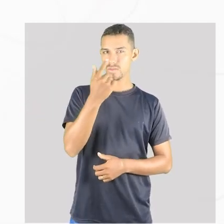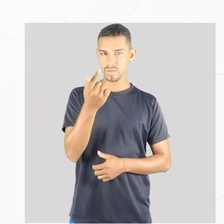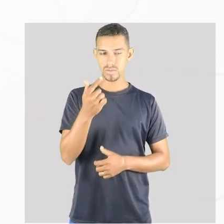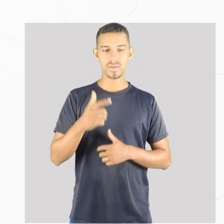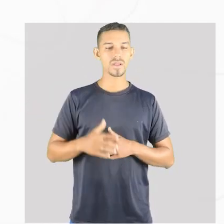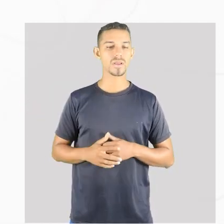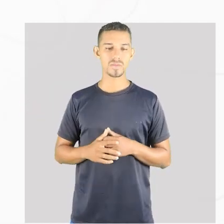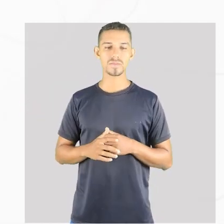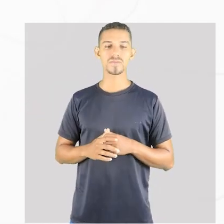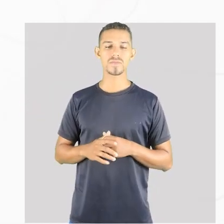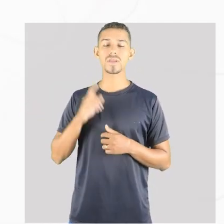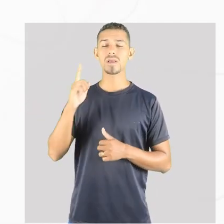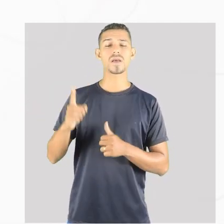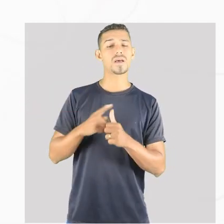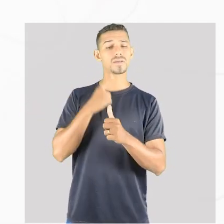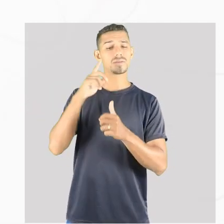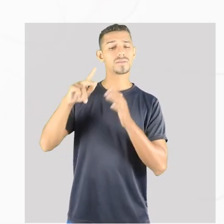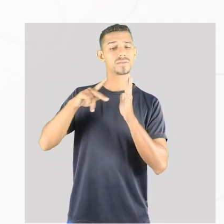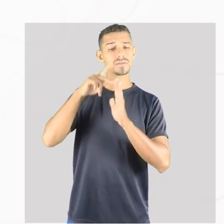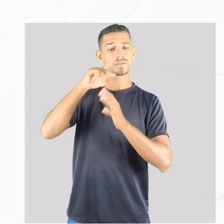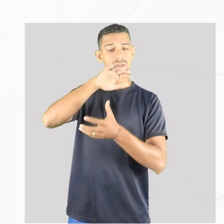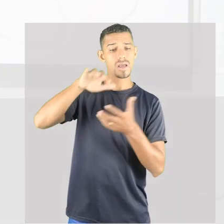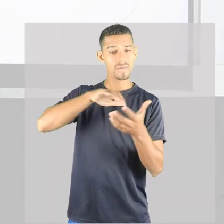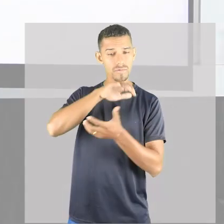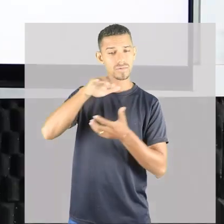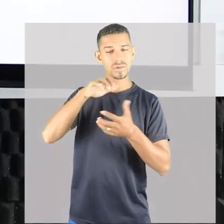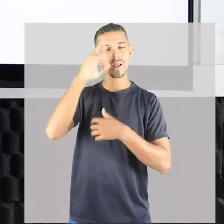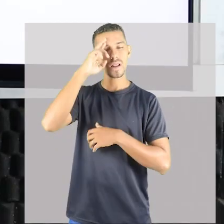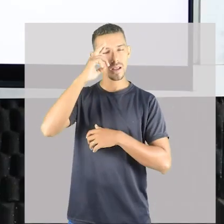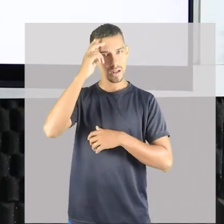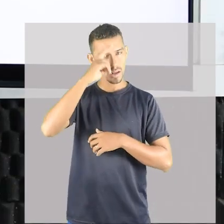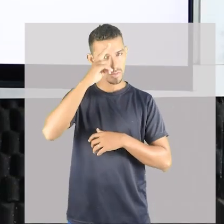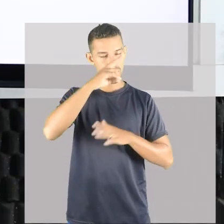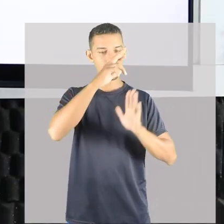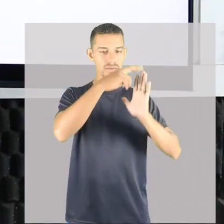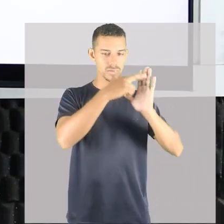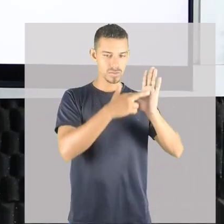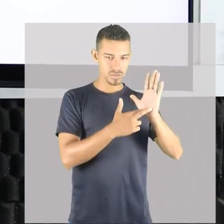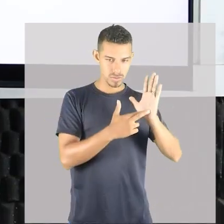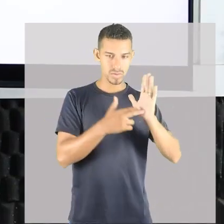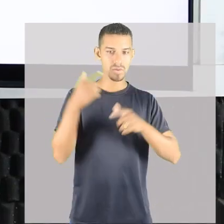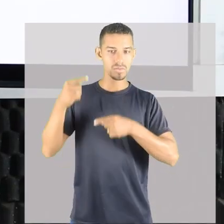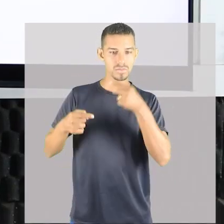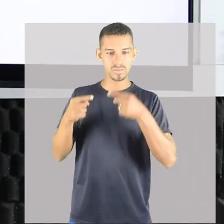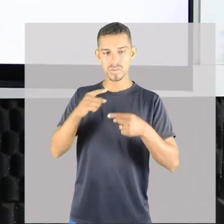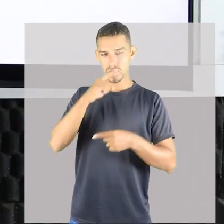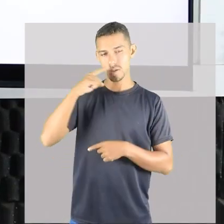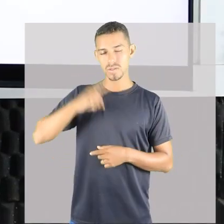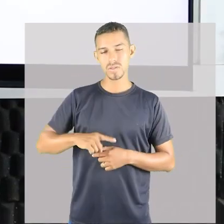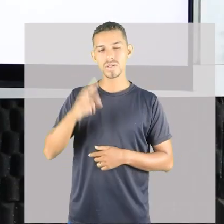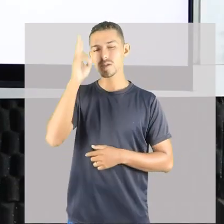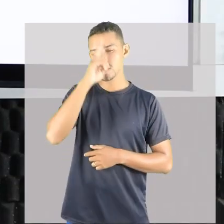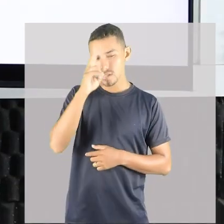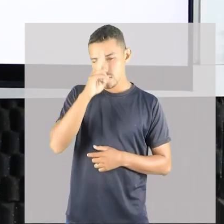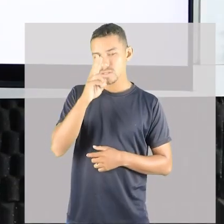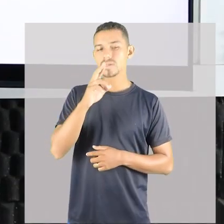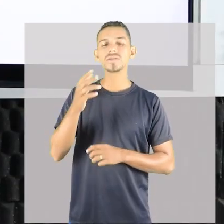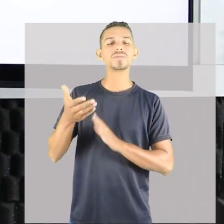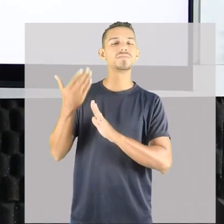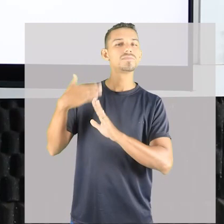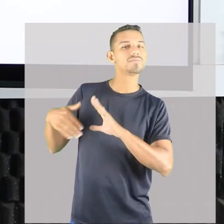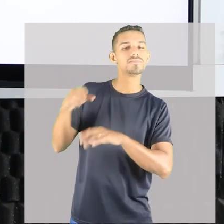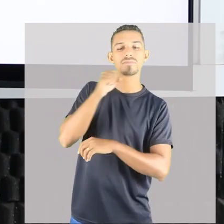regime político da Rússia lembrava um antigo regime, sendo uma monarquia absoluta ligada à Igreja